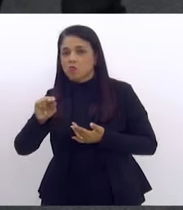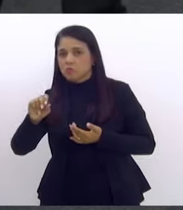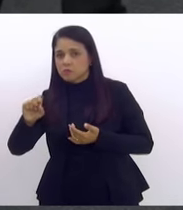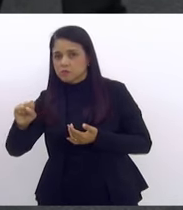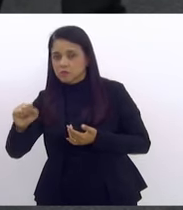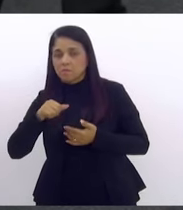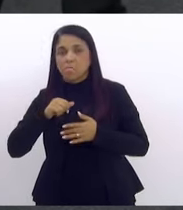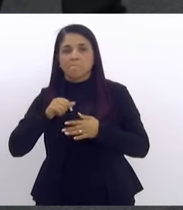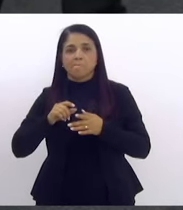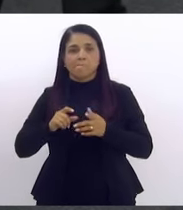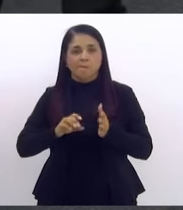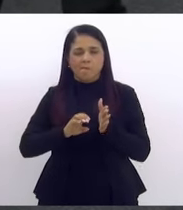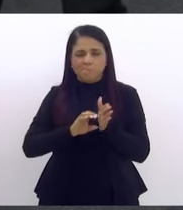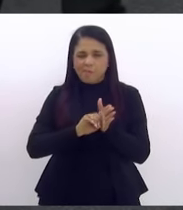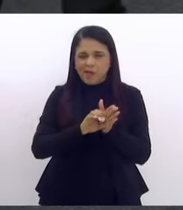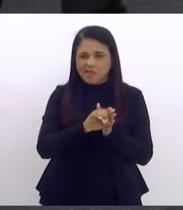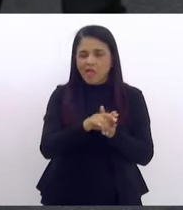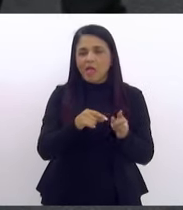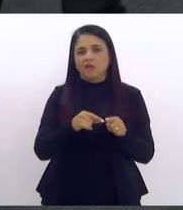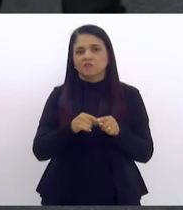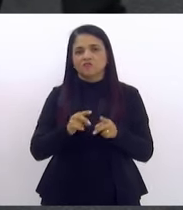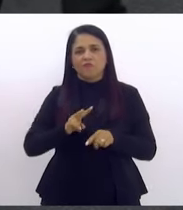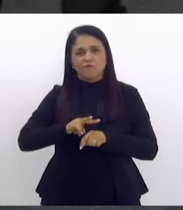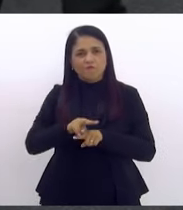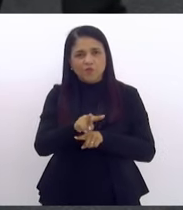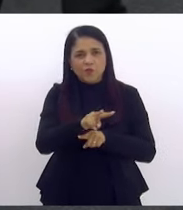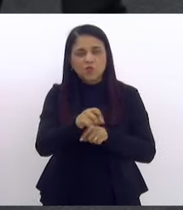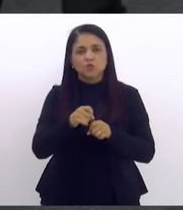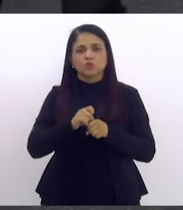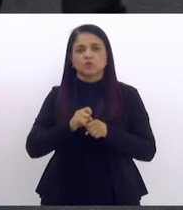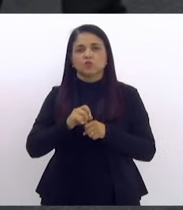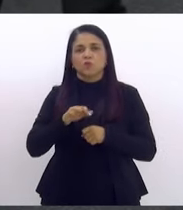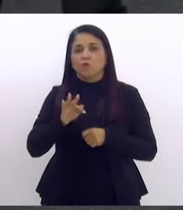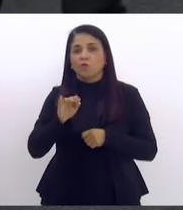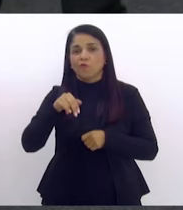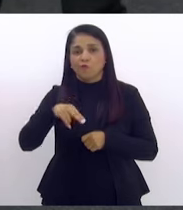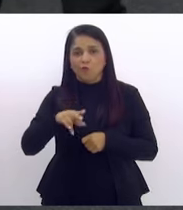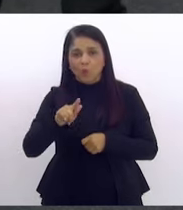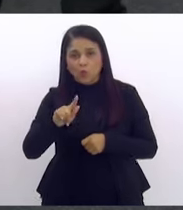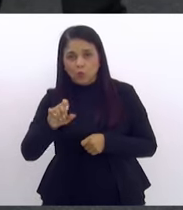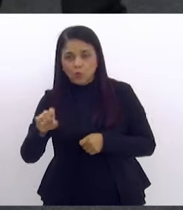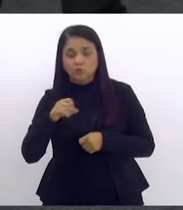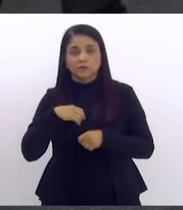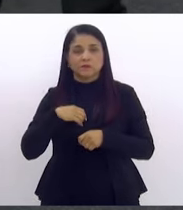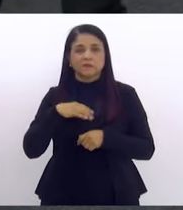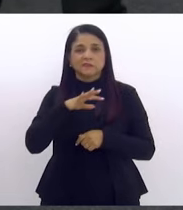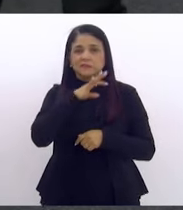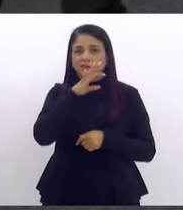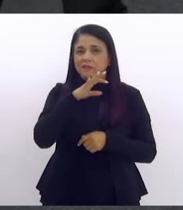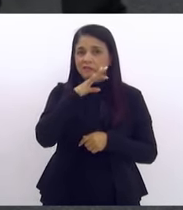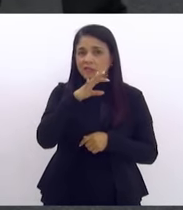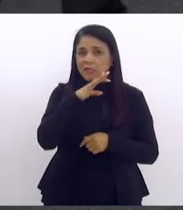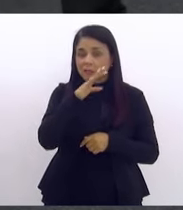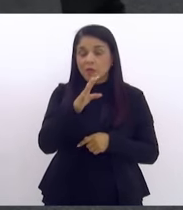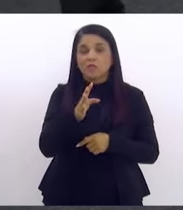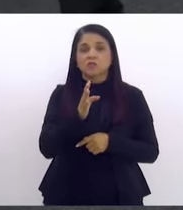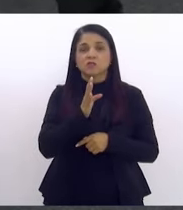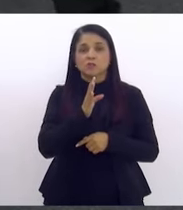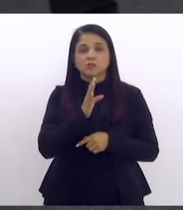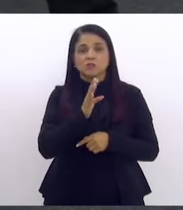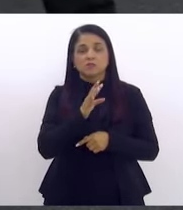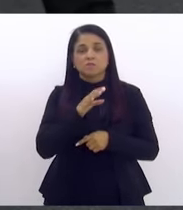responsáveis bactérias, parasitas, vírus ou fungos. E os animais mais conhecidos por causar